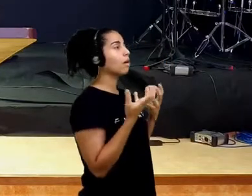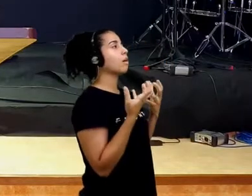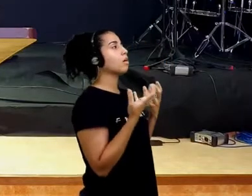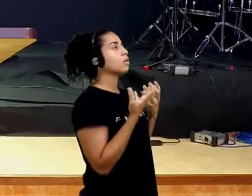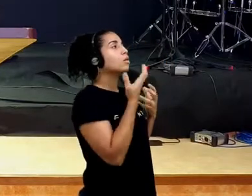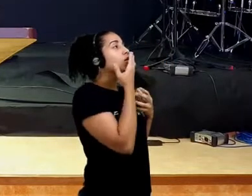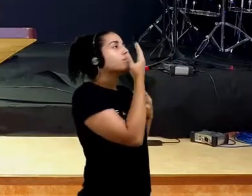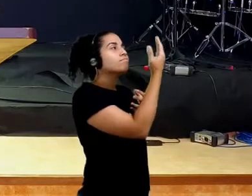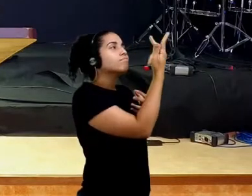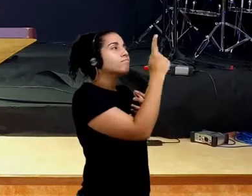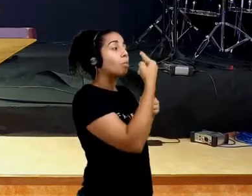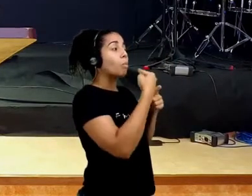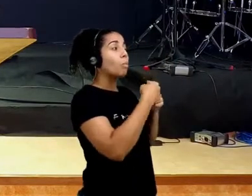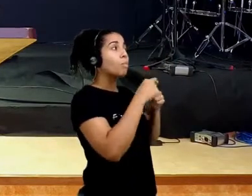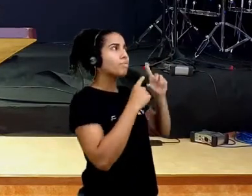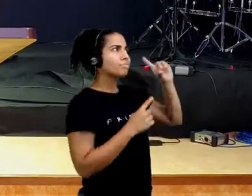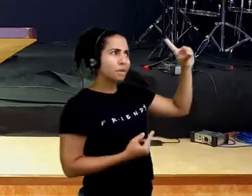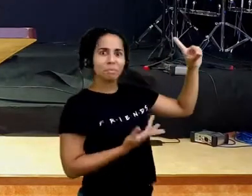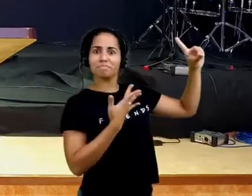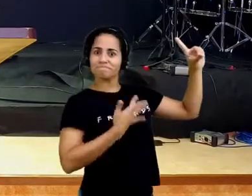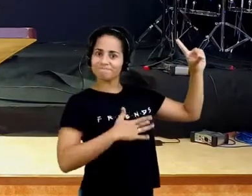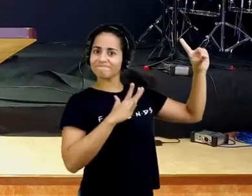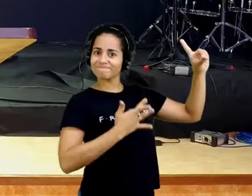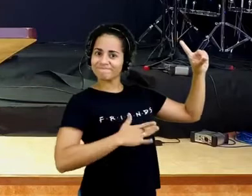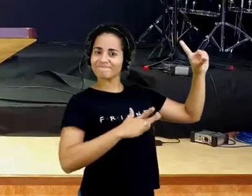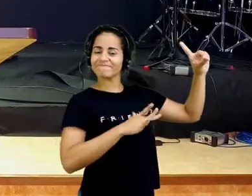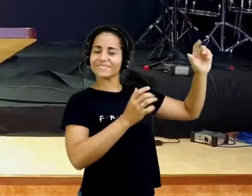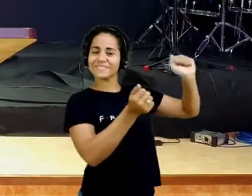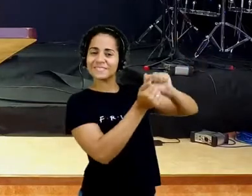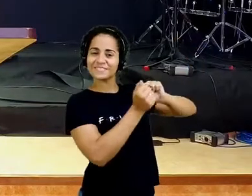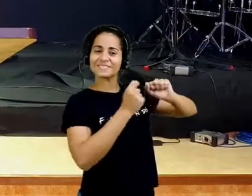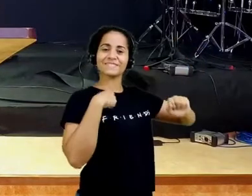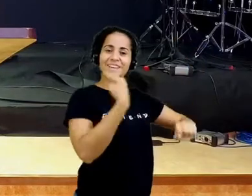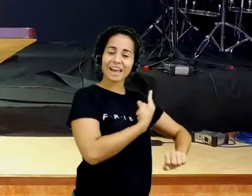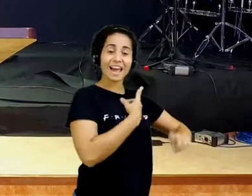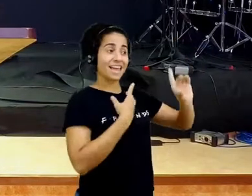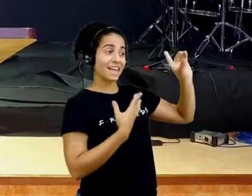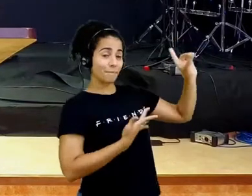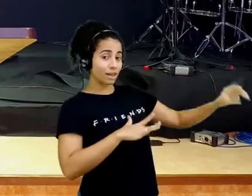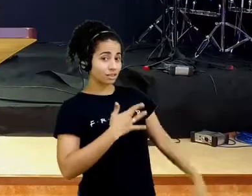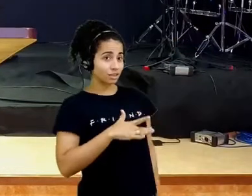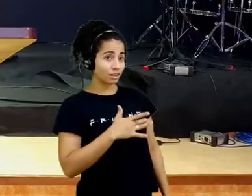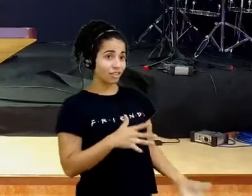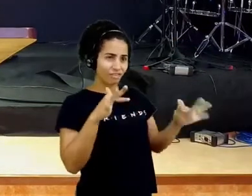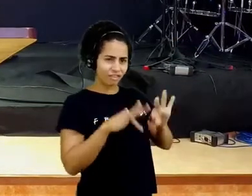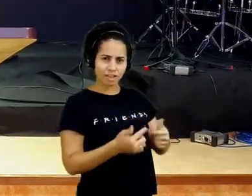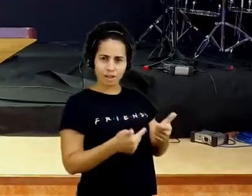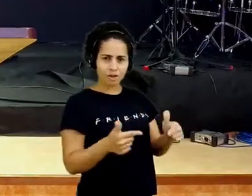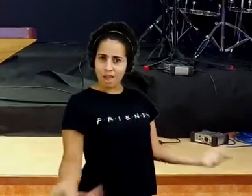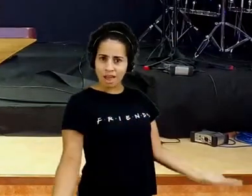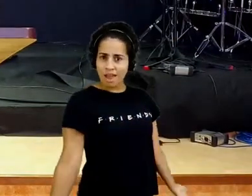do Senhor, porque tu és misericordioso para conosco, porque as tuas misericórdias não têm